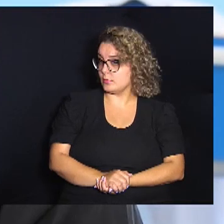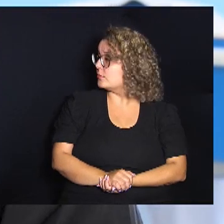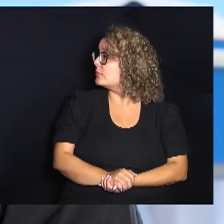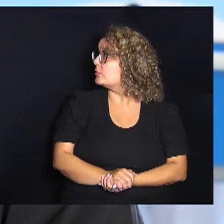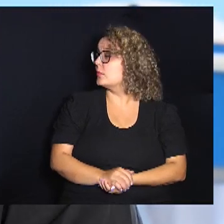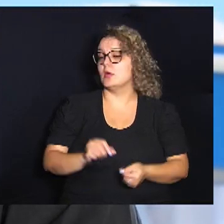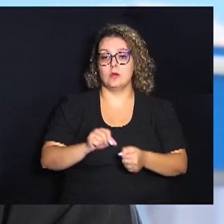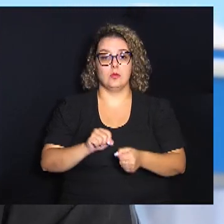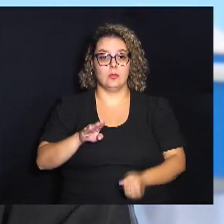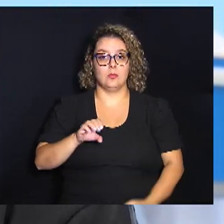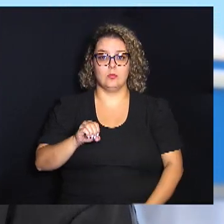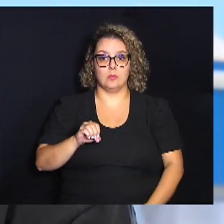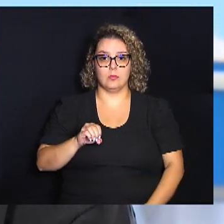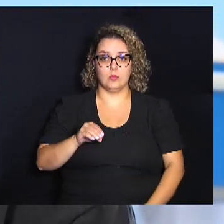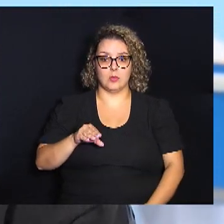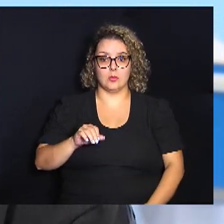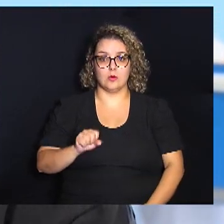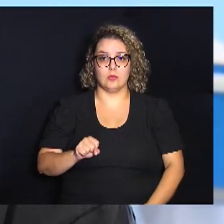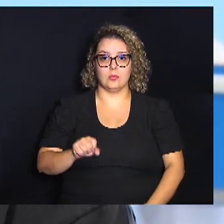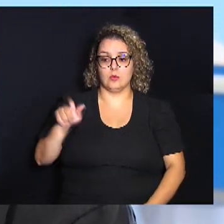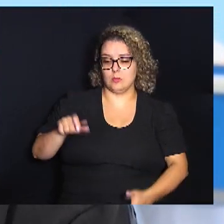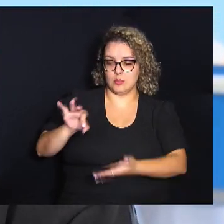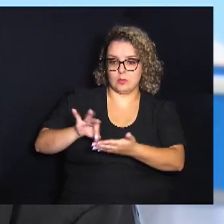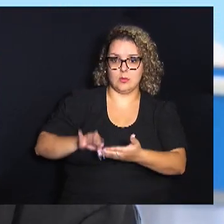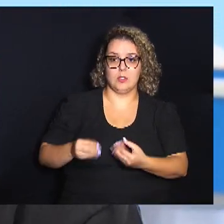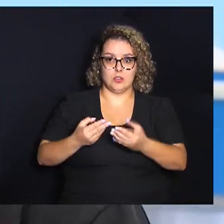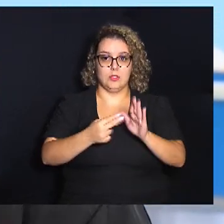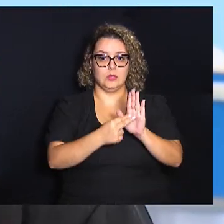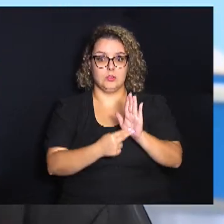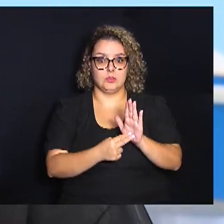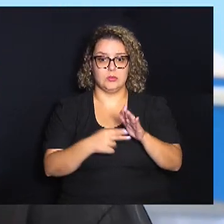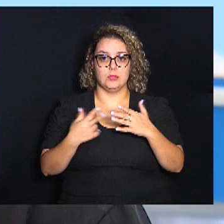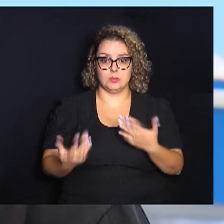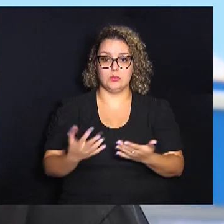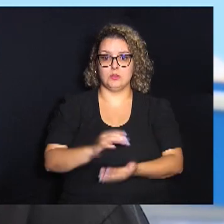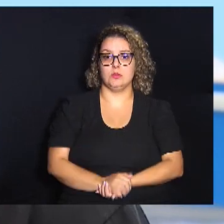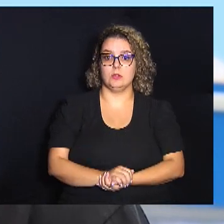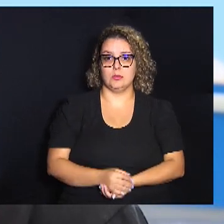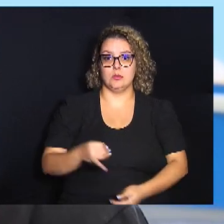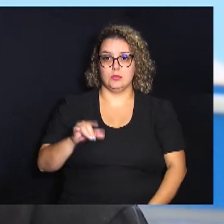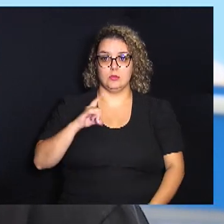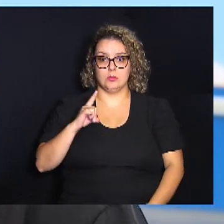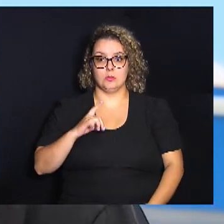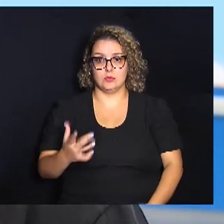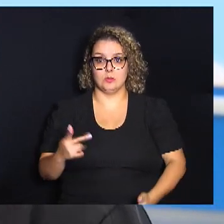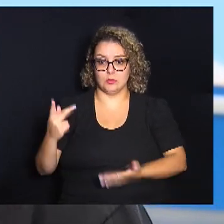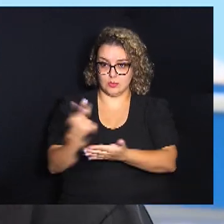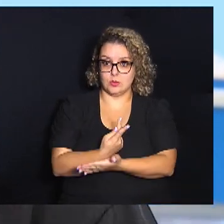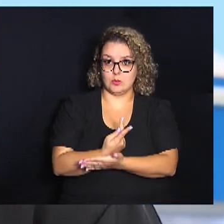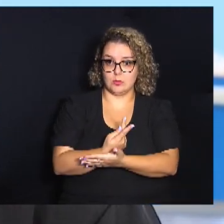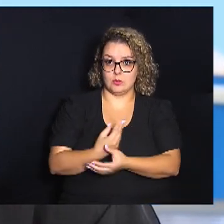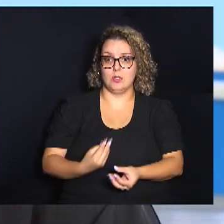blocos. Aí uma pessoa corrigiu, já atribuiu nota. Aí, se eu tiver um erro, aí eles